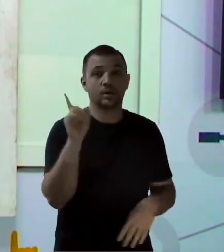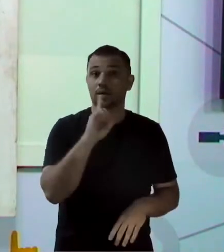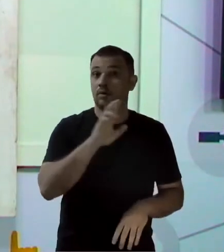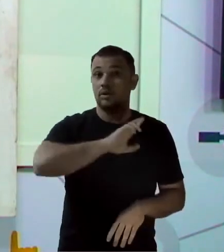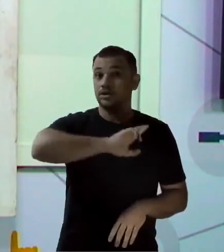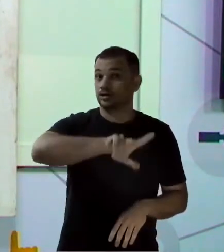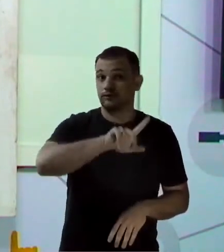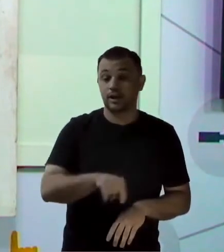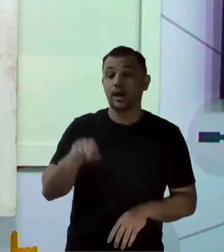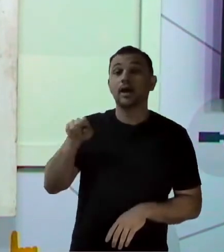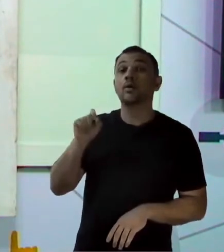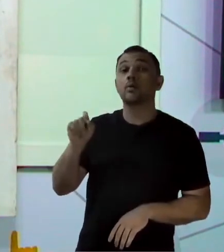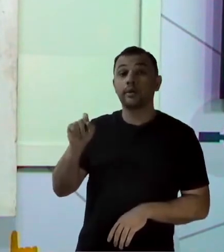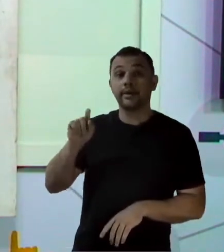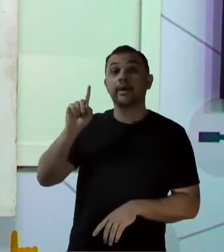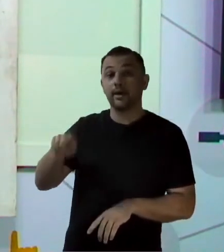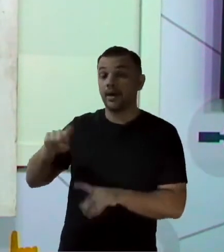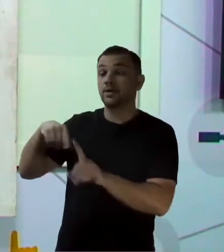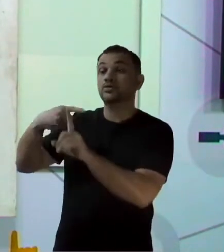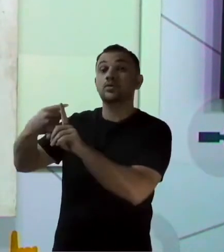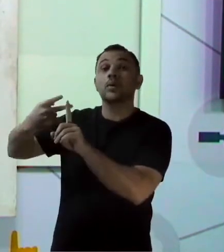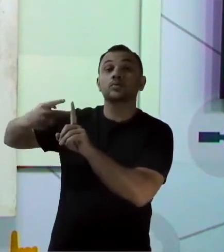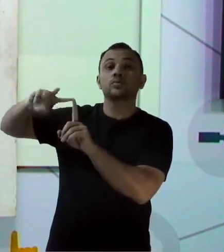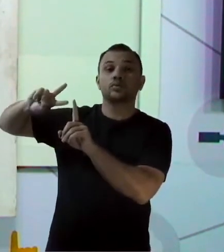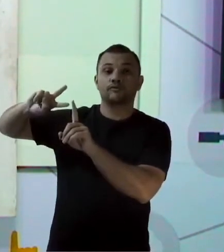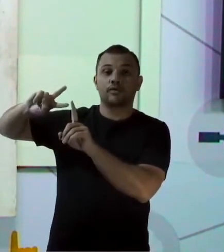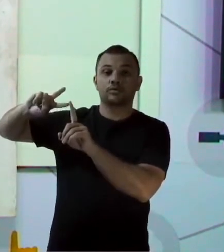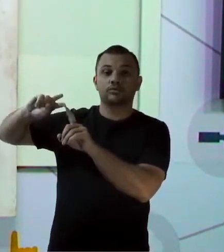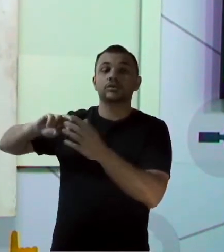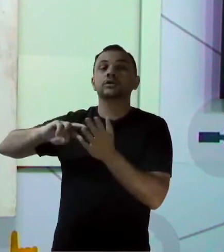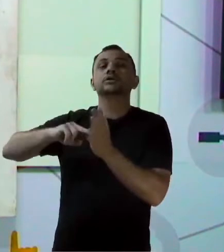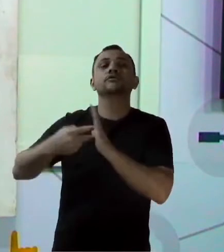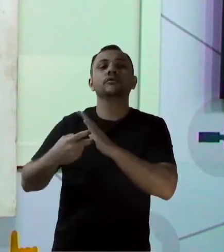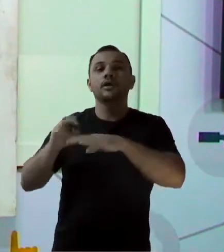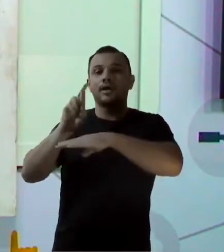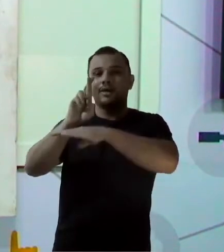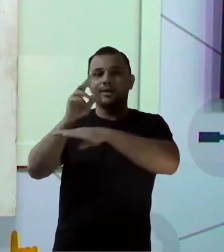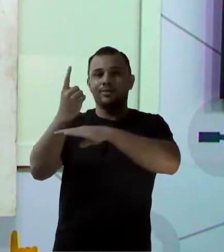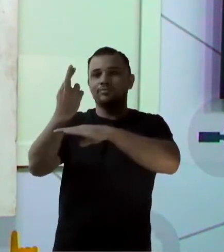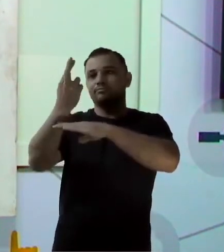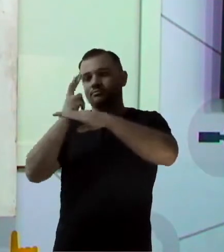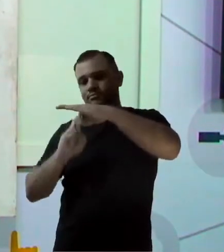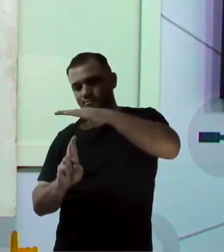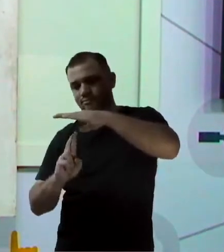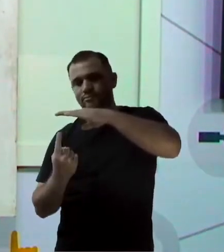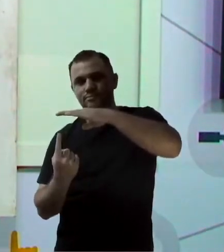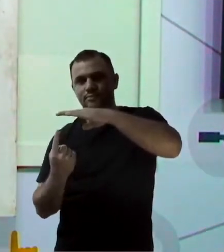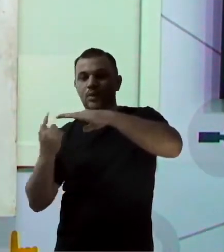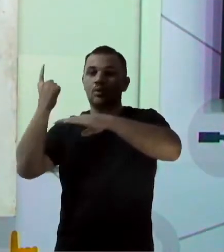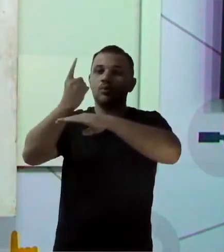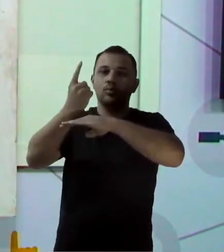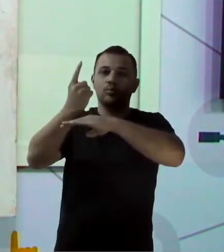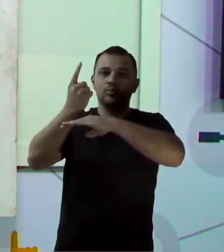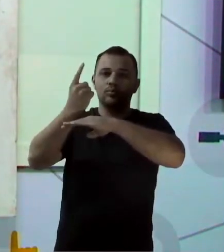inversos. Você vai ter 1 sobre R1, 1 sobre R2, 1 sobre R3. Sim, professor. E isso é